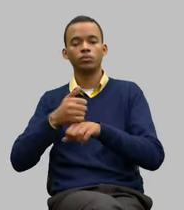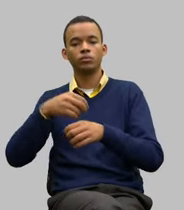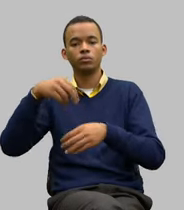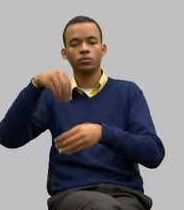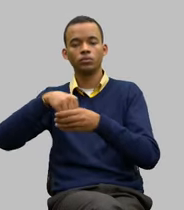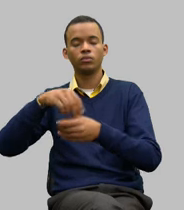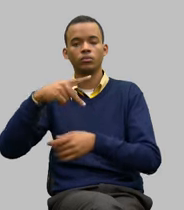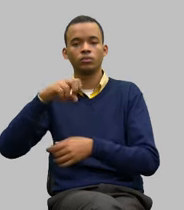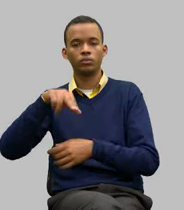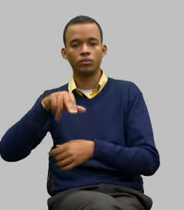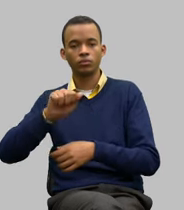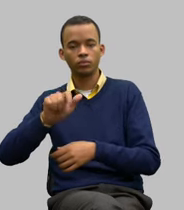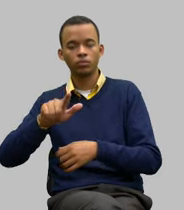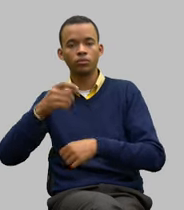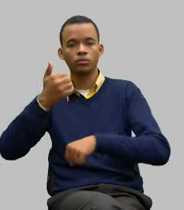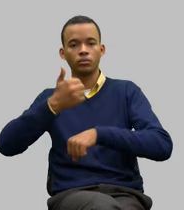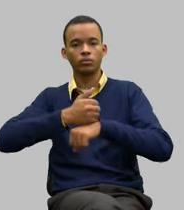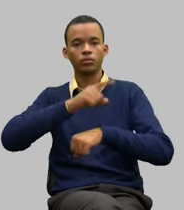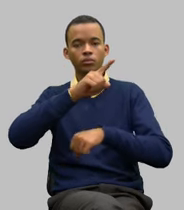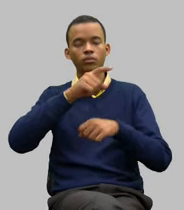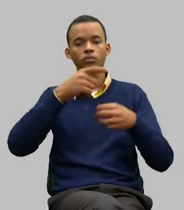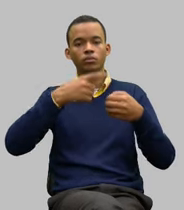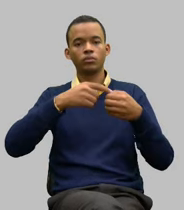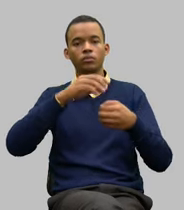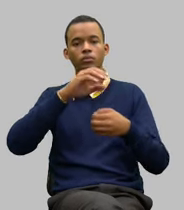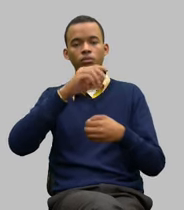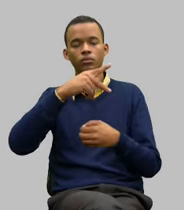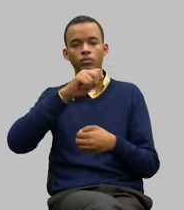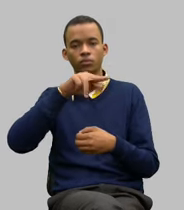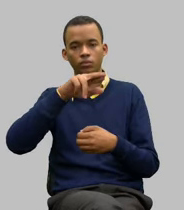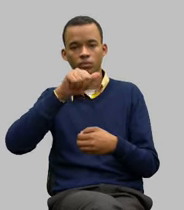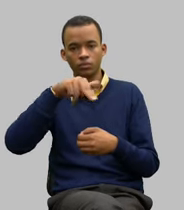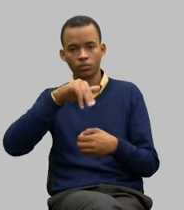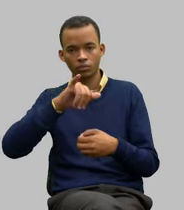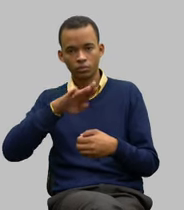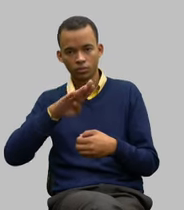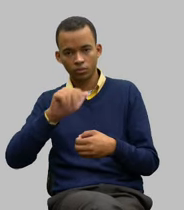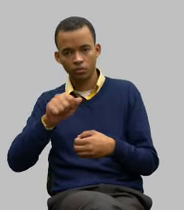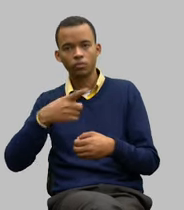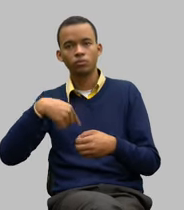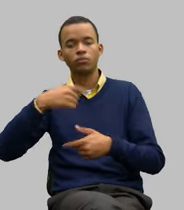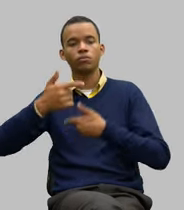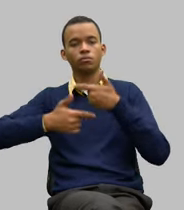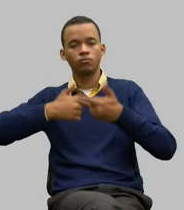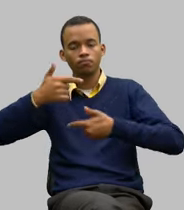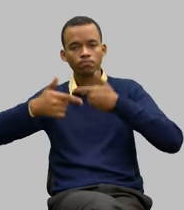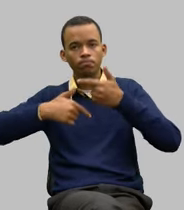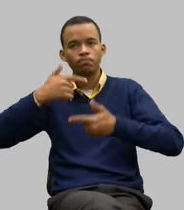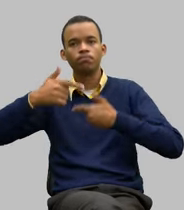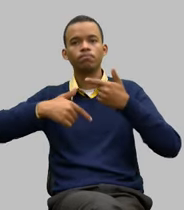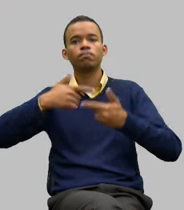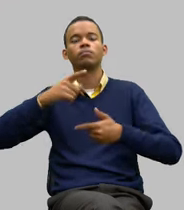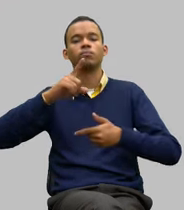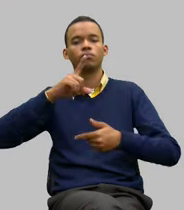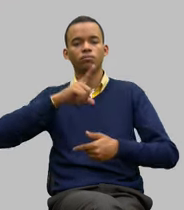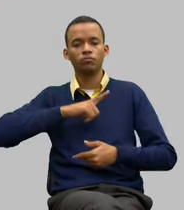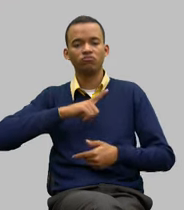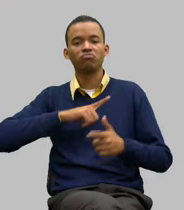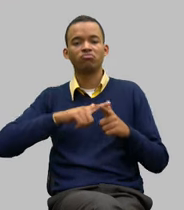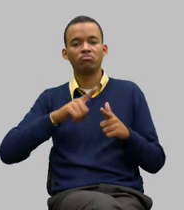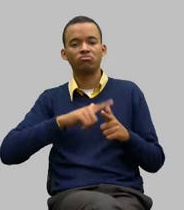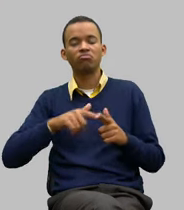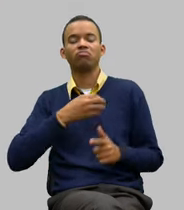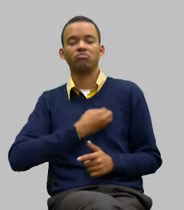em Carmo do Paranaíba complexo penitenciário Nossa Senhora do Carmo estamos trabalhando muitas das vezes arriscando nossas vidas com a falta de